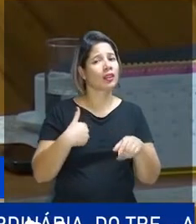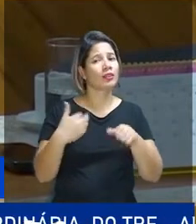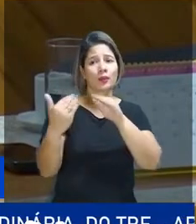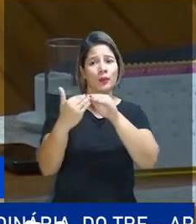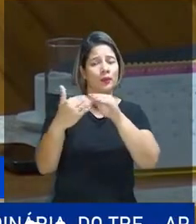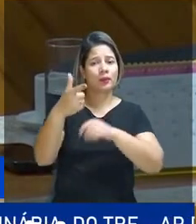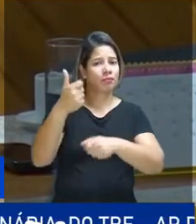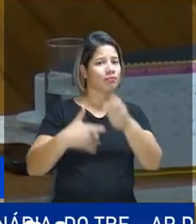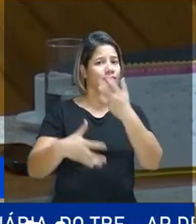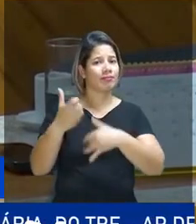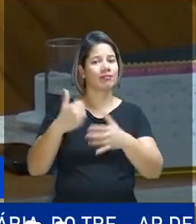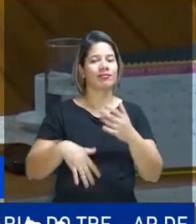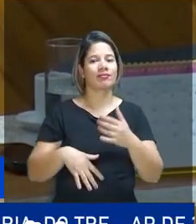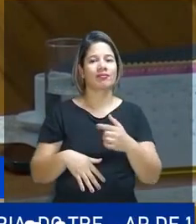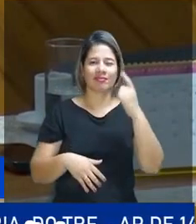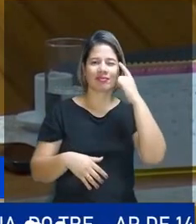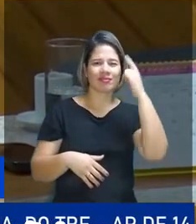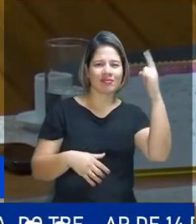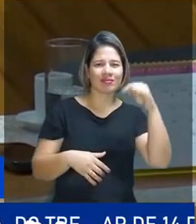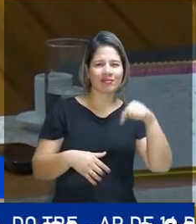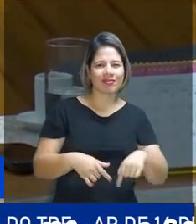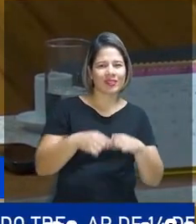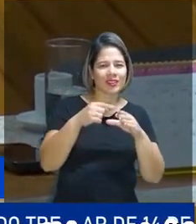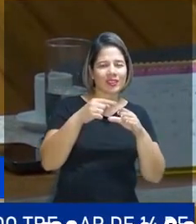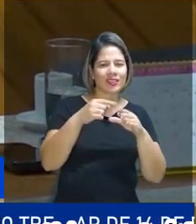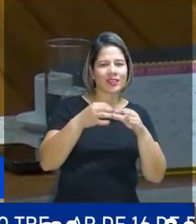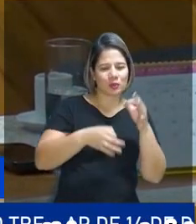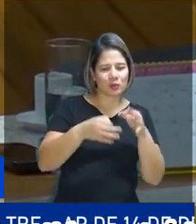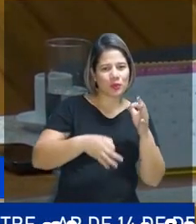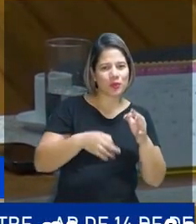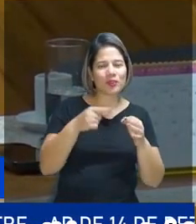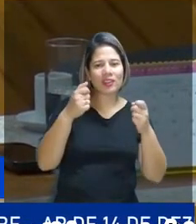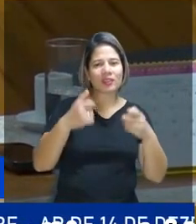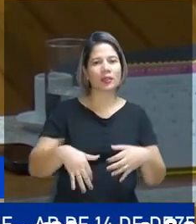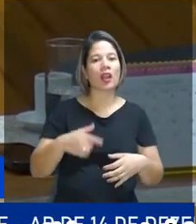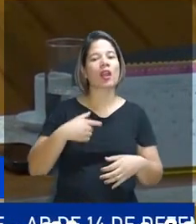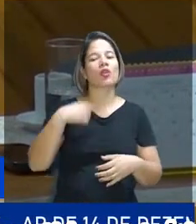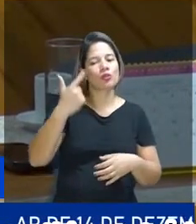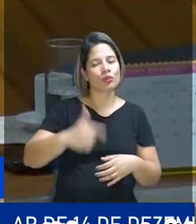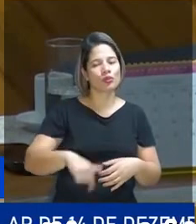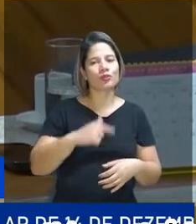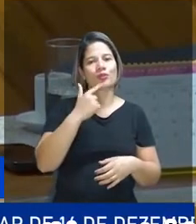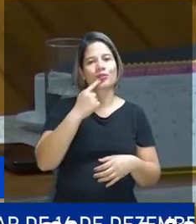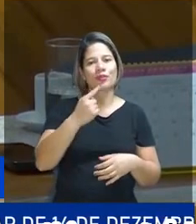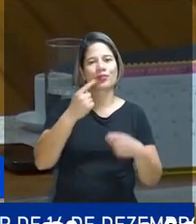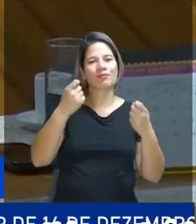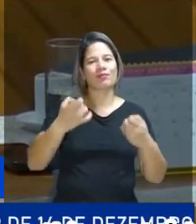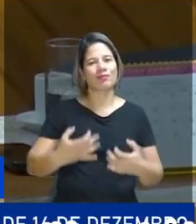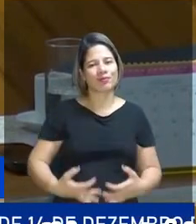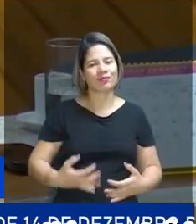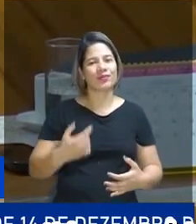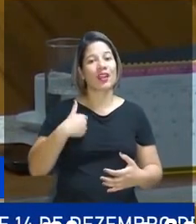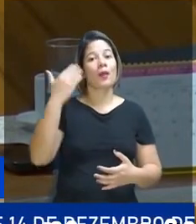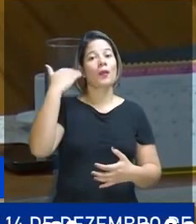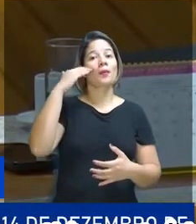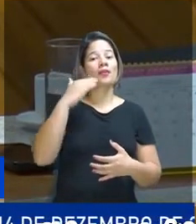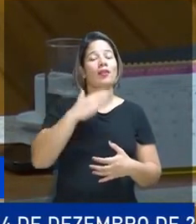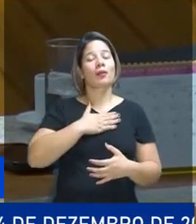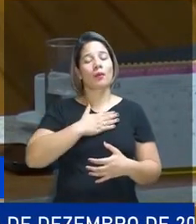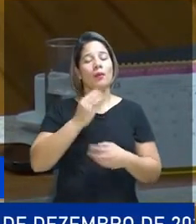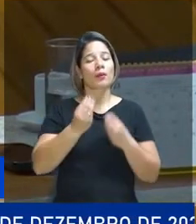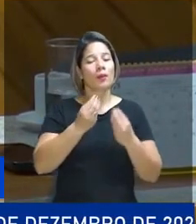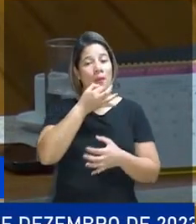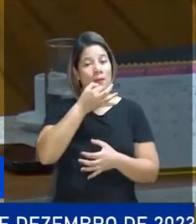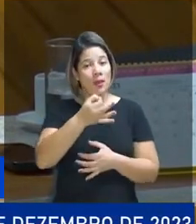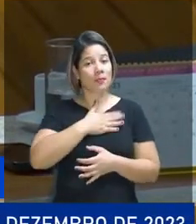naquele episódio que nós votamos aqui, eu ressaltei esse meu entendimento, embora tenha seguido o entendimento no sentido contrário,